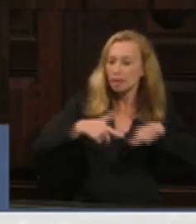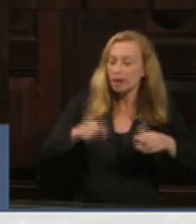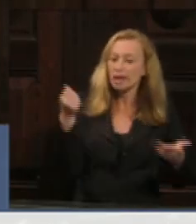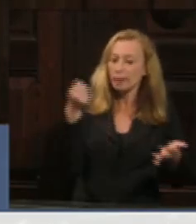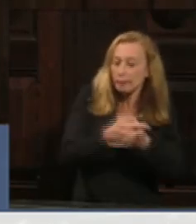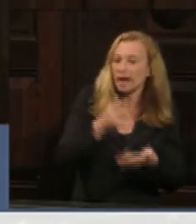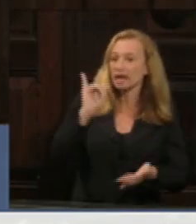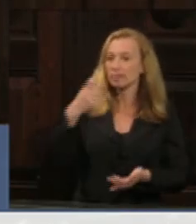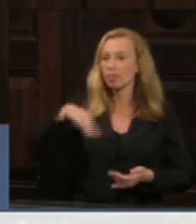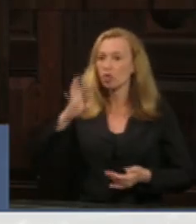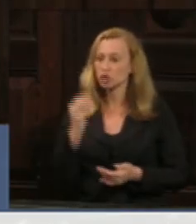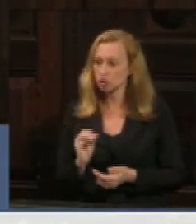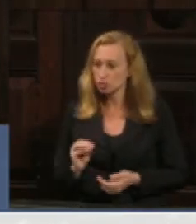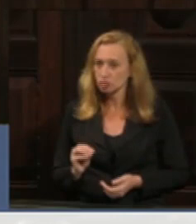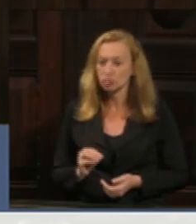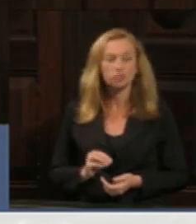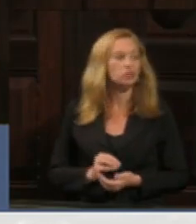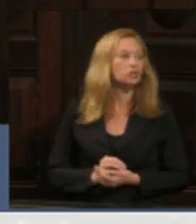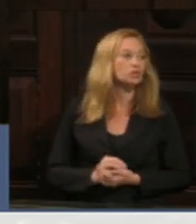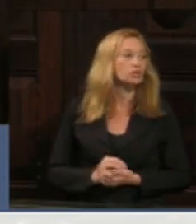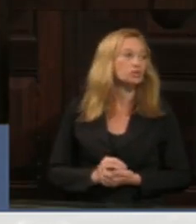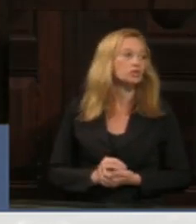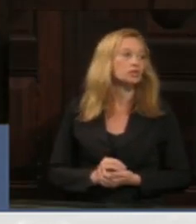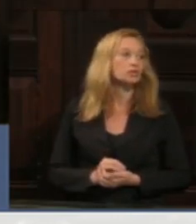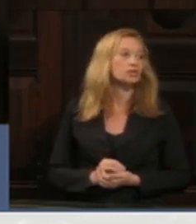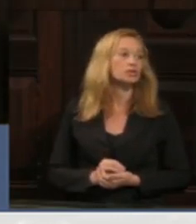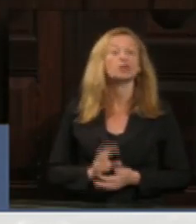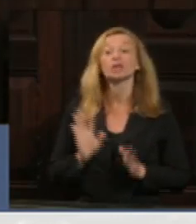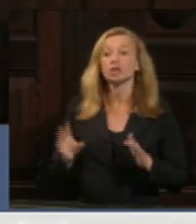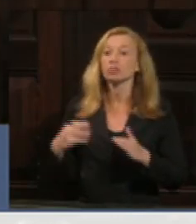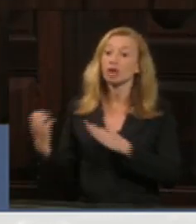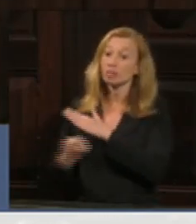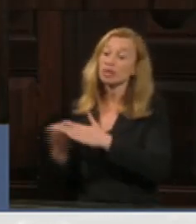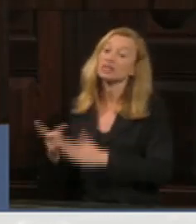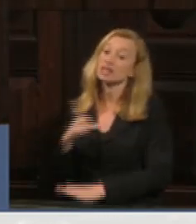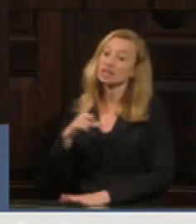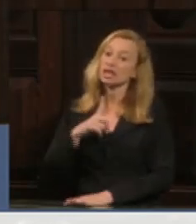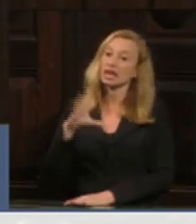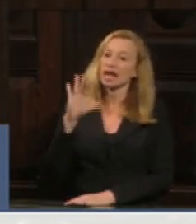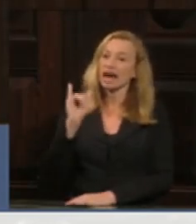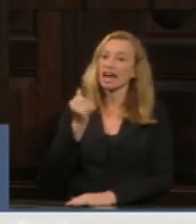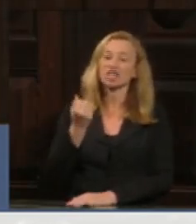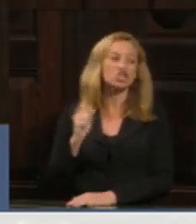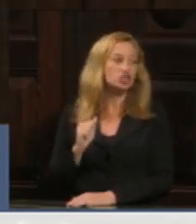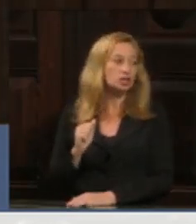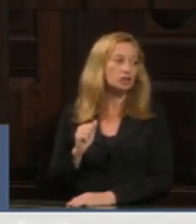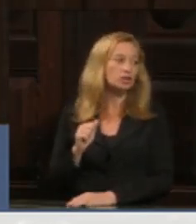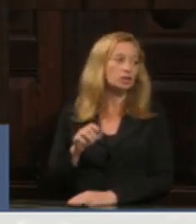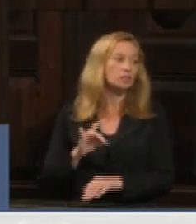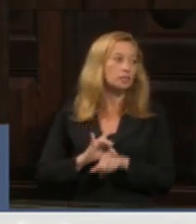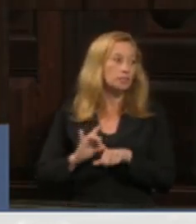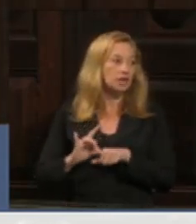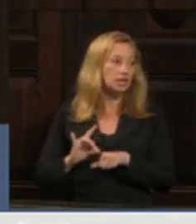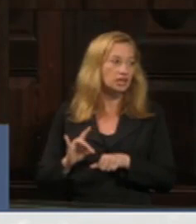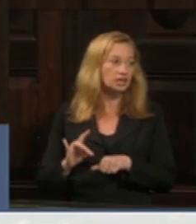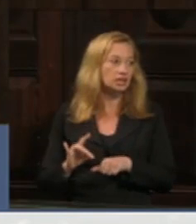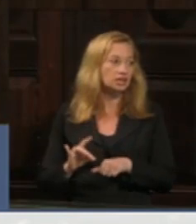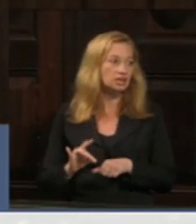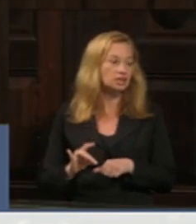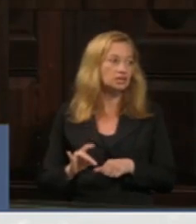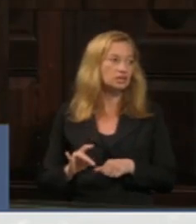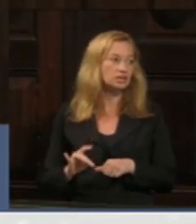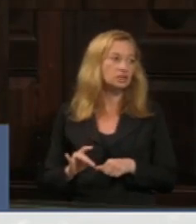de uma concessionária que tem uma verdadeira caixa preta que nós devemos abrir, e essa casa vai abrir a partir da CPI instalada e